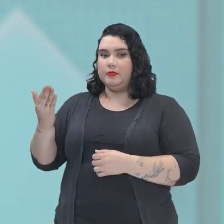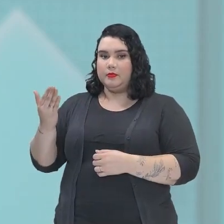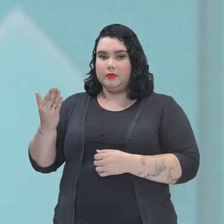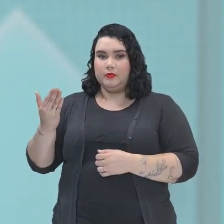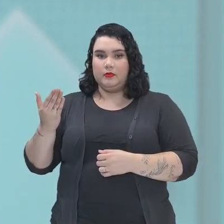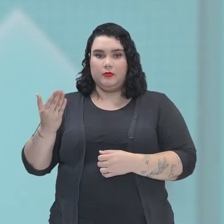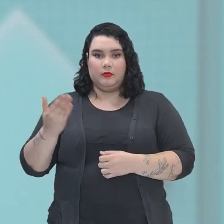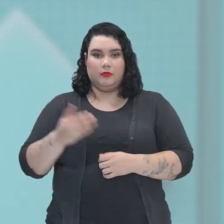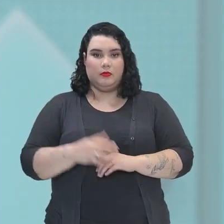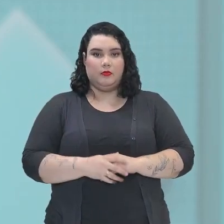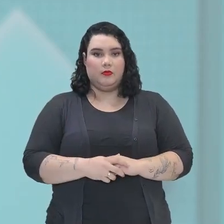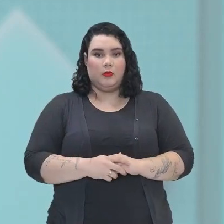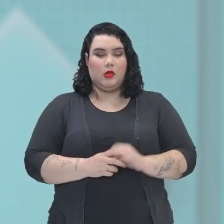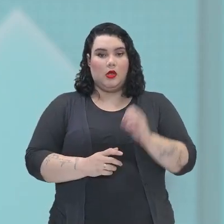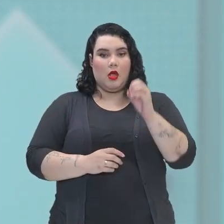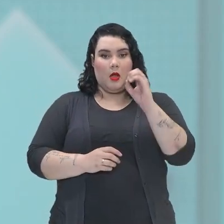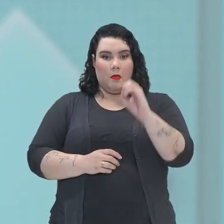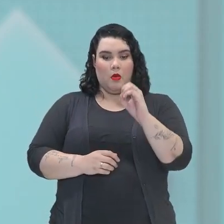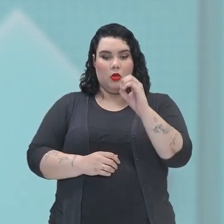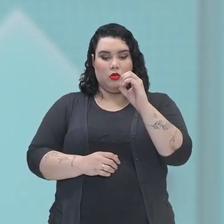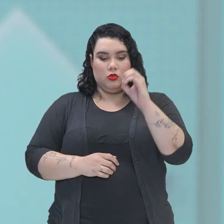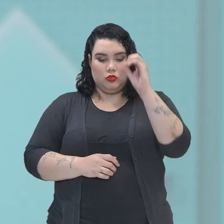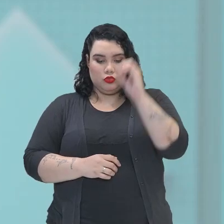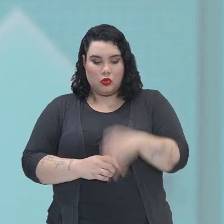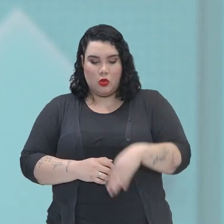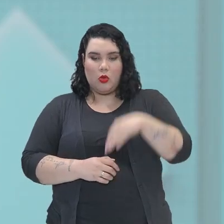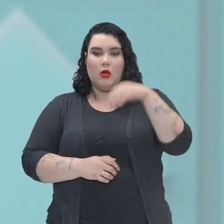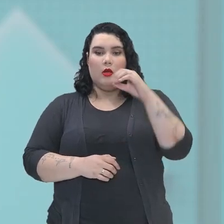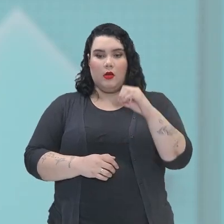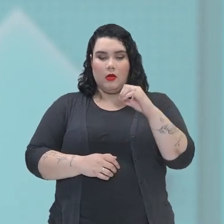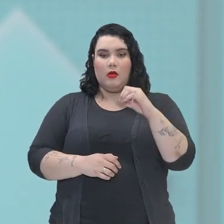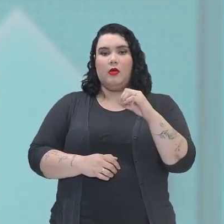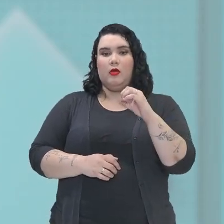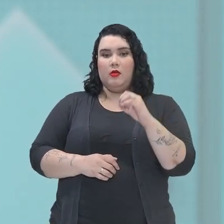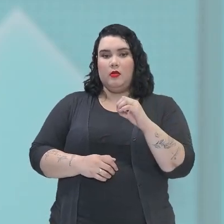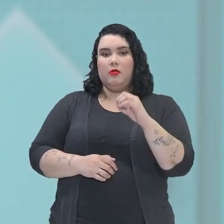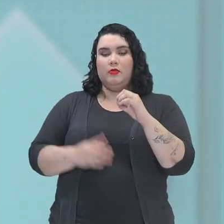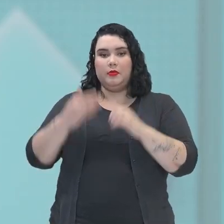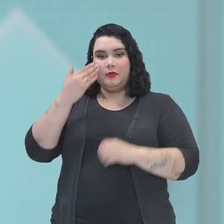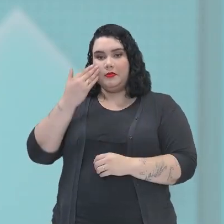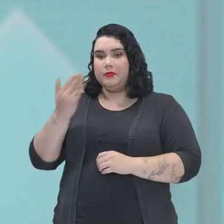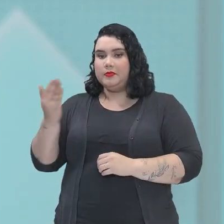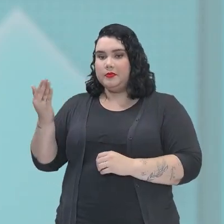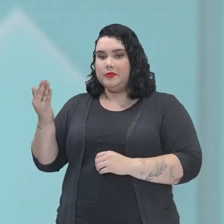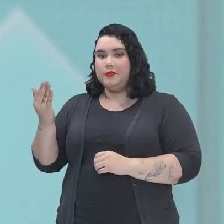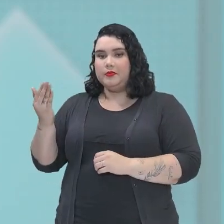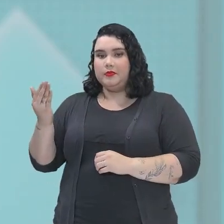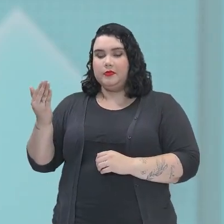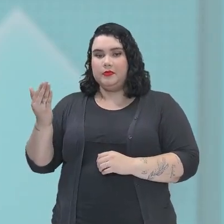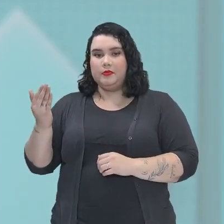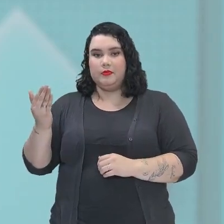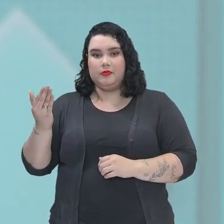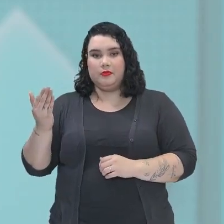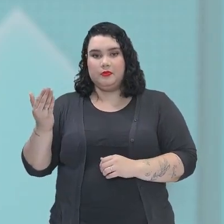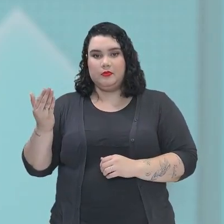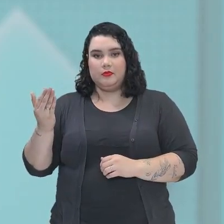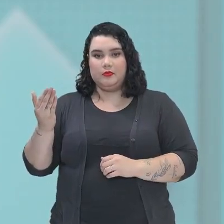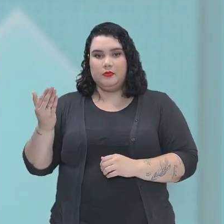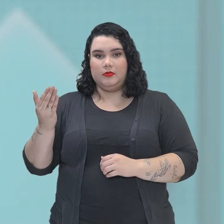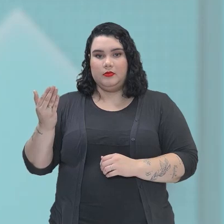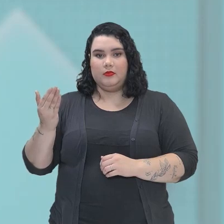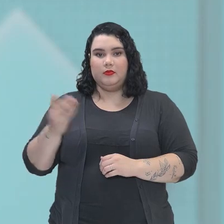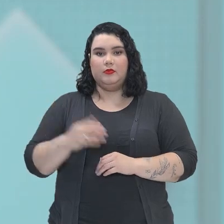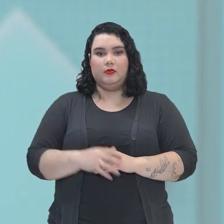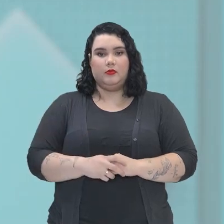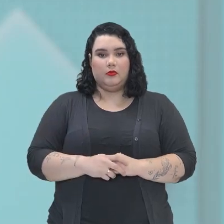Tem que soltar a bola, né? Ou então jogar ela, vai bater no chão. Ela vai bater no chão, vai subir e aí você